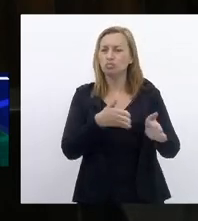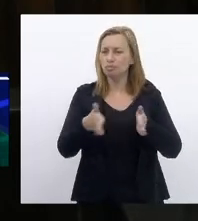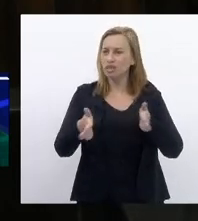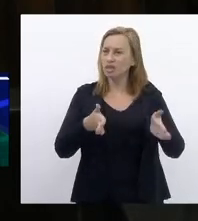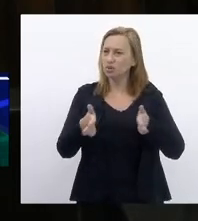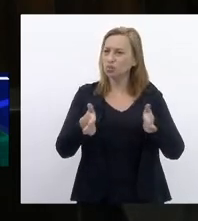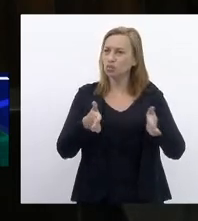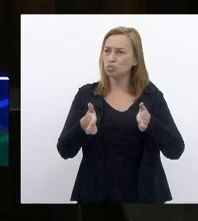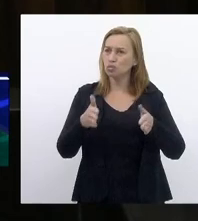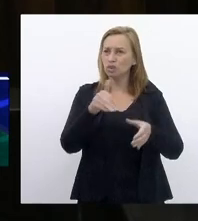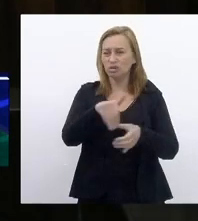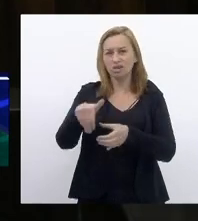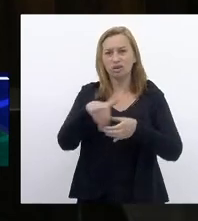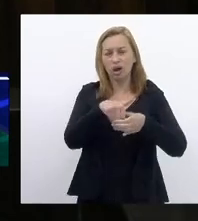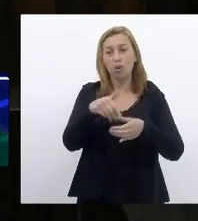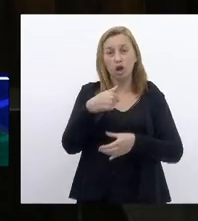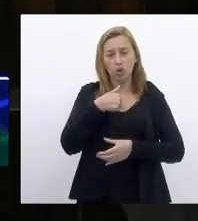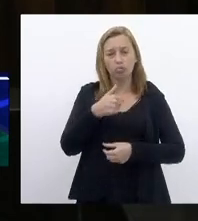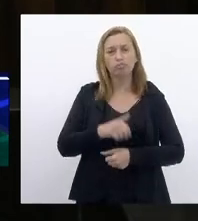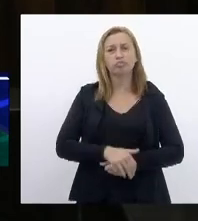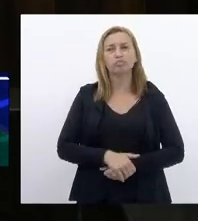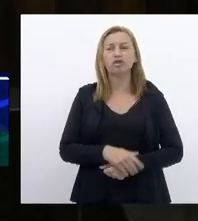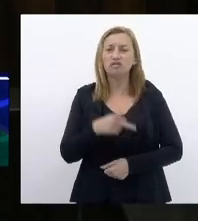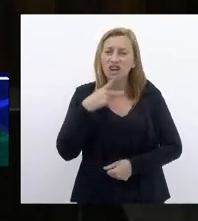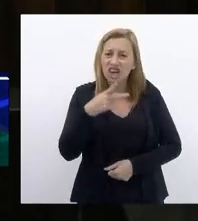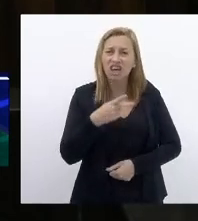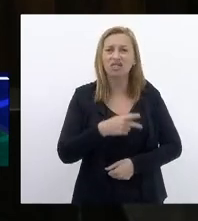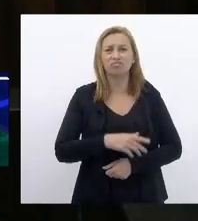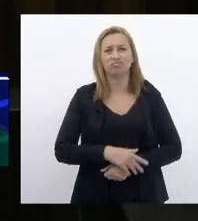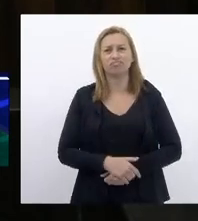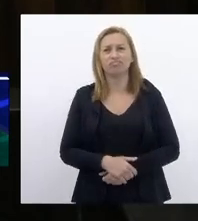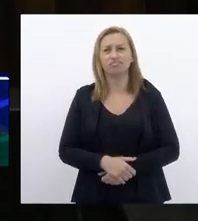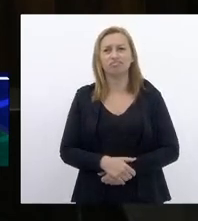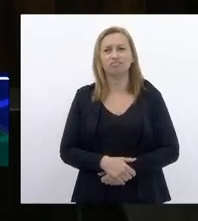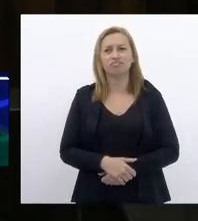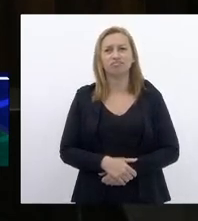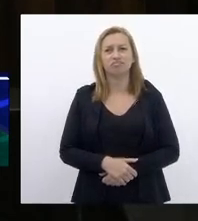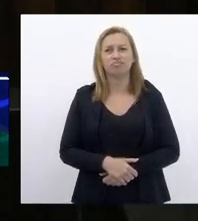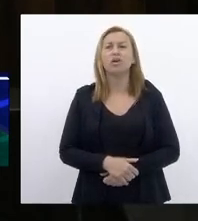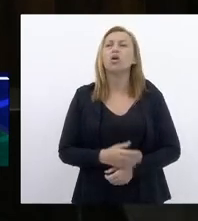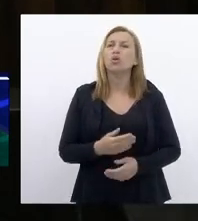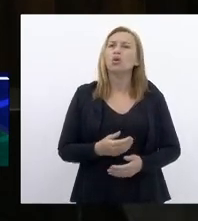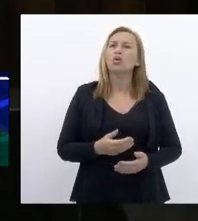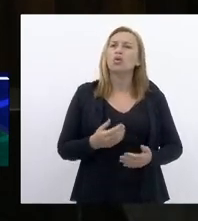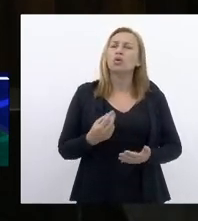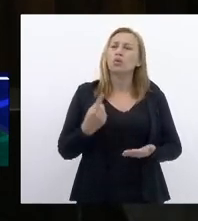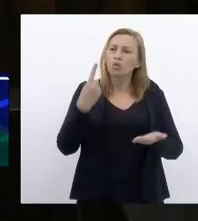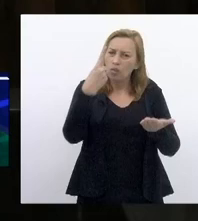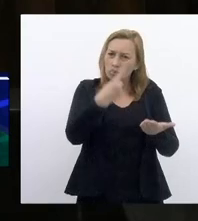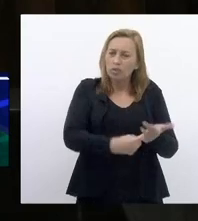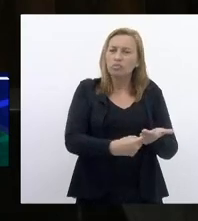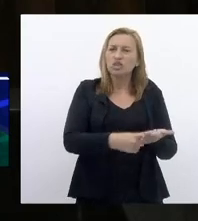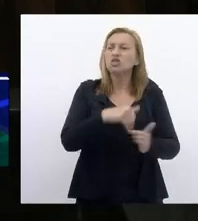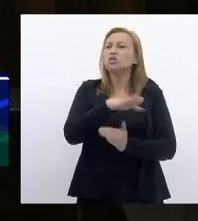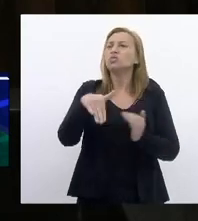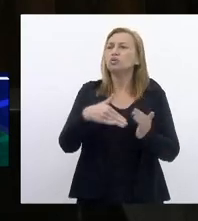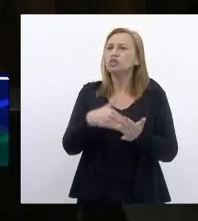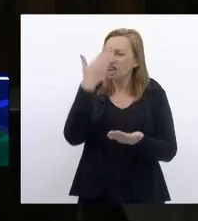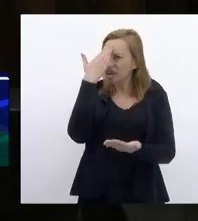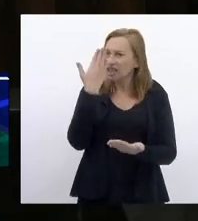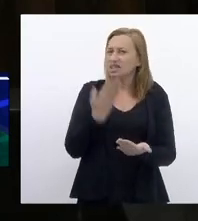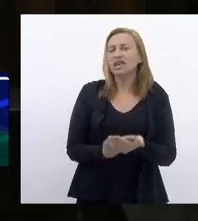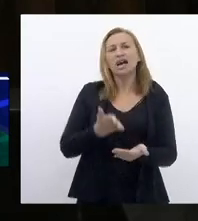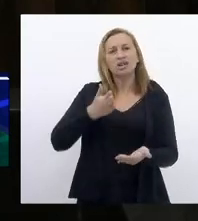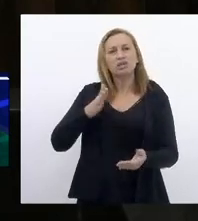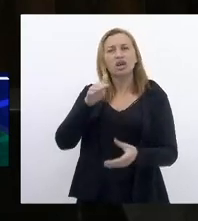eleitoral eu afirmei um compromisso com aqueles que confiaram o voto